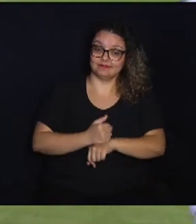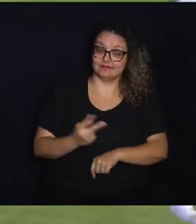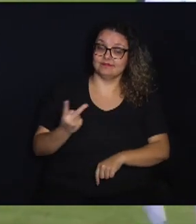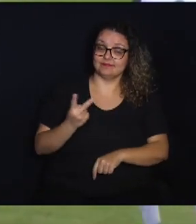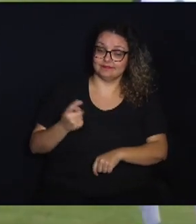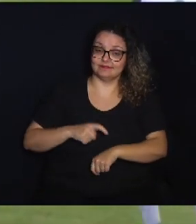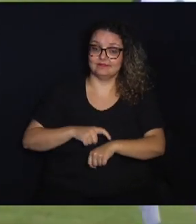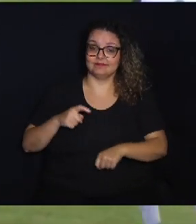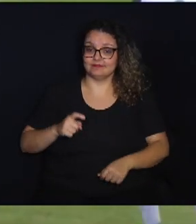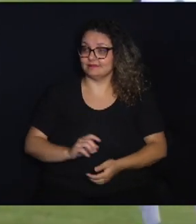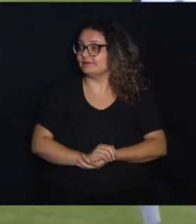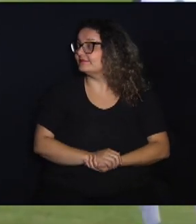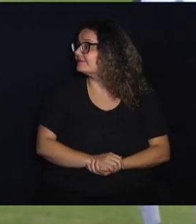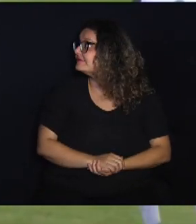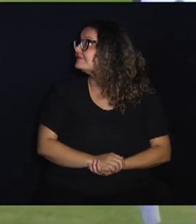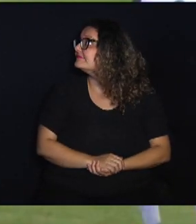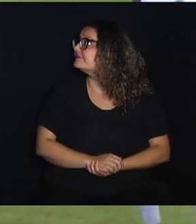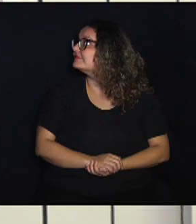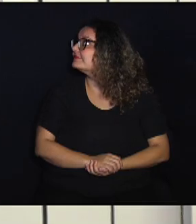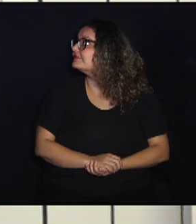fase.